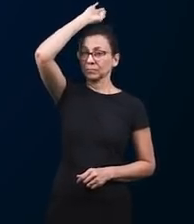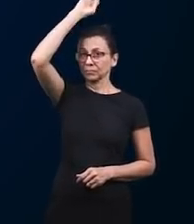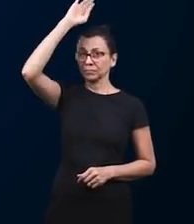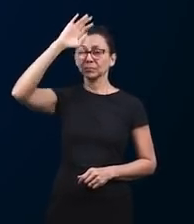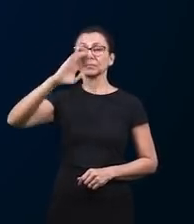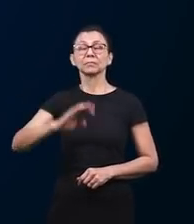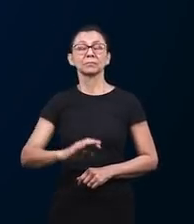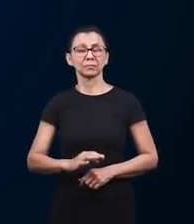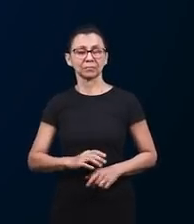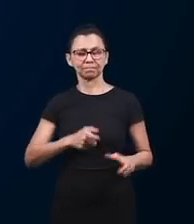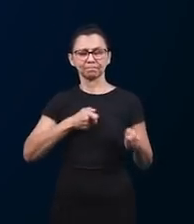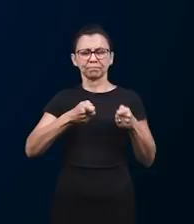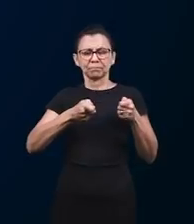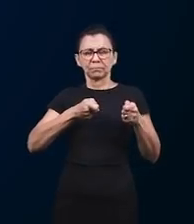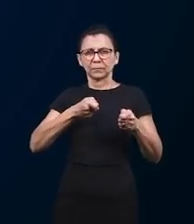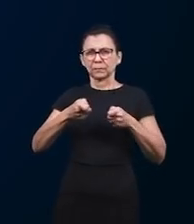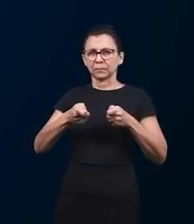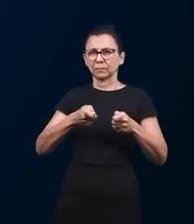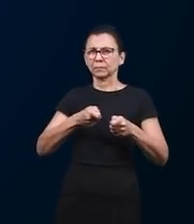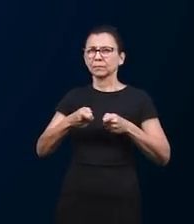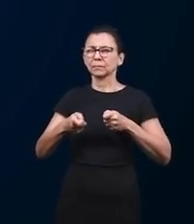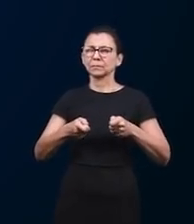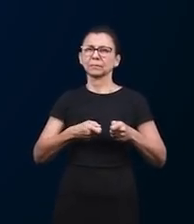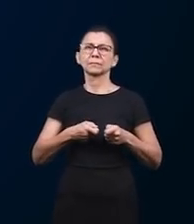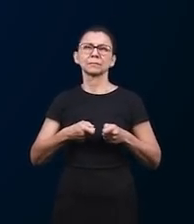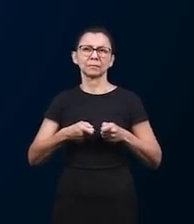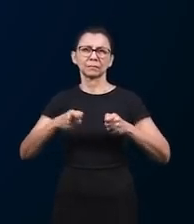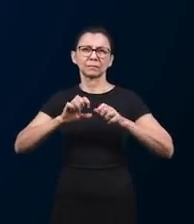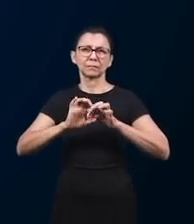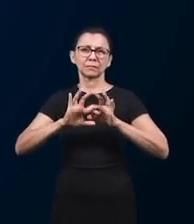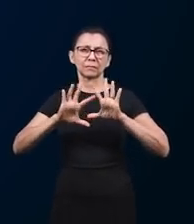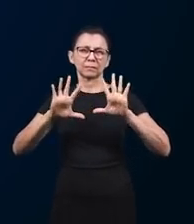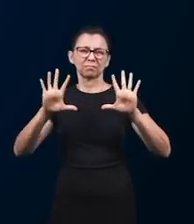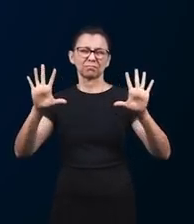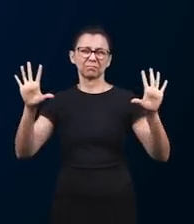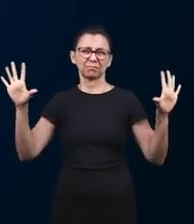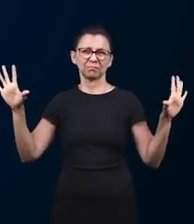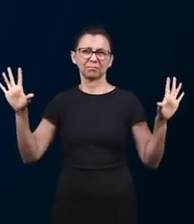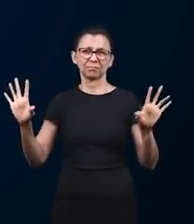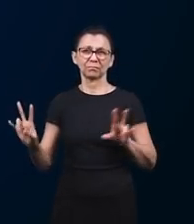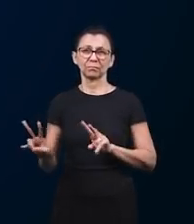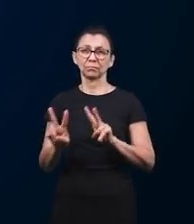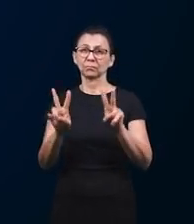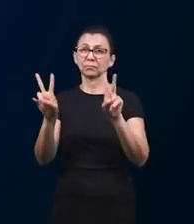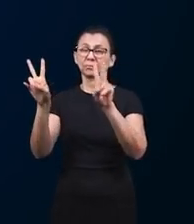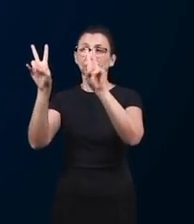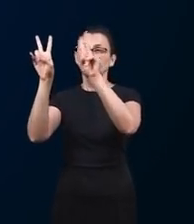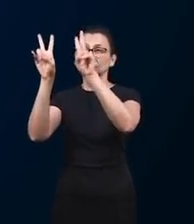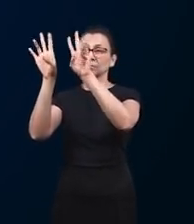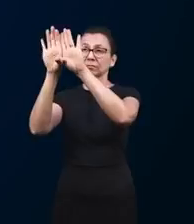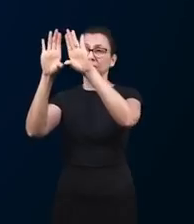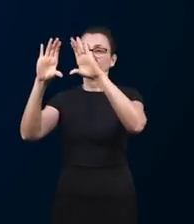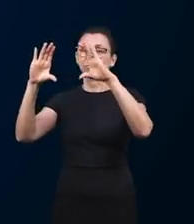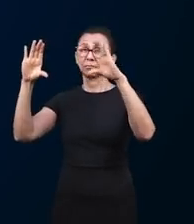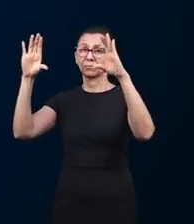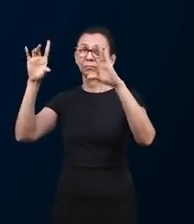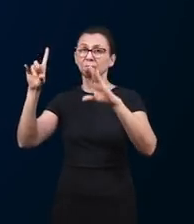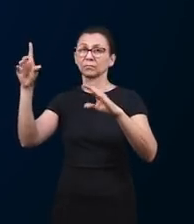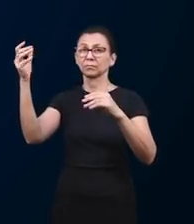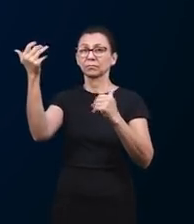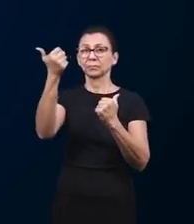romana ela permitiu que os valores celestiais fossem substituídos pelos